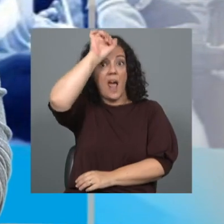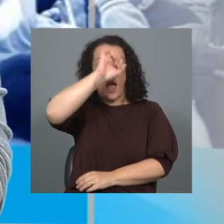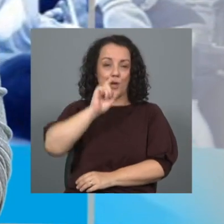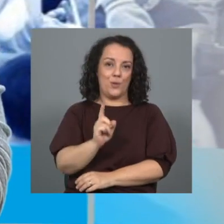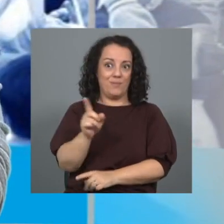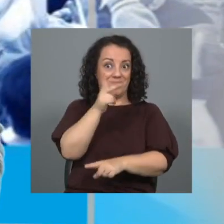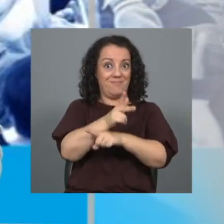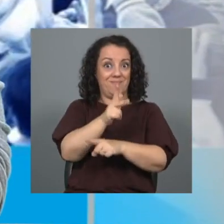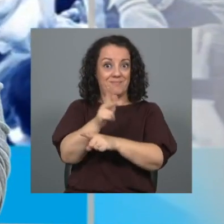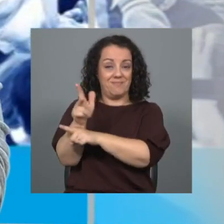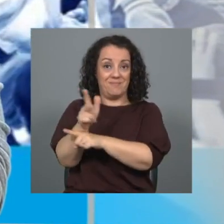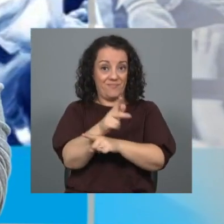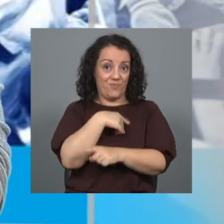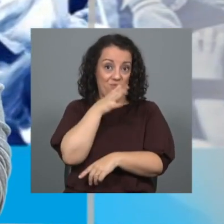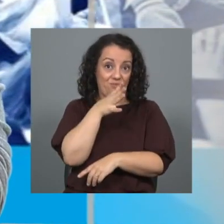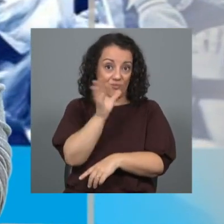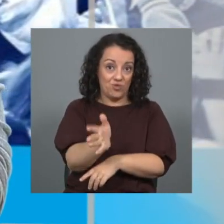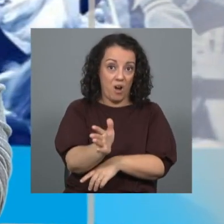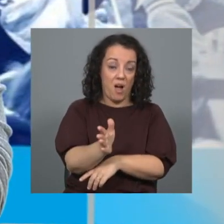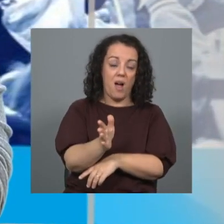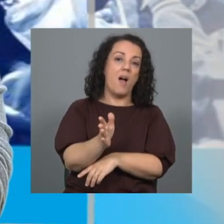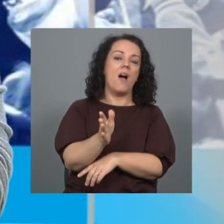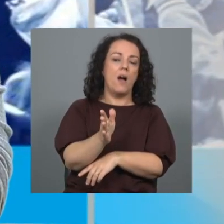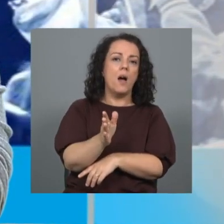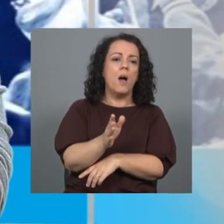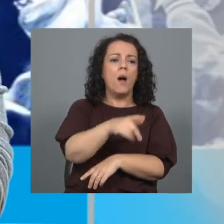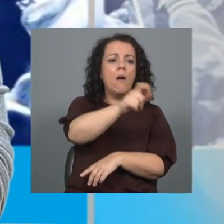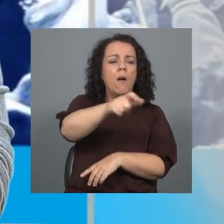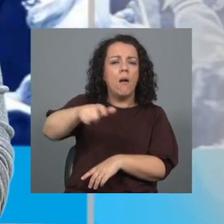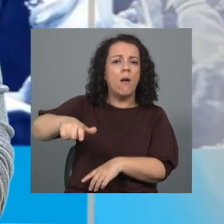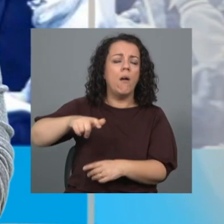essa reportagem de que já falei, os autarcas